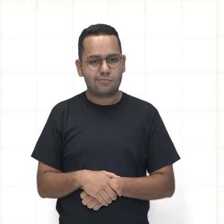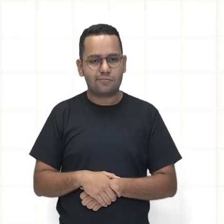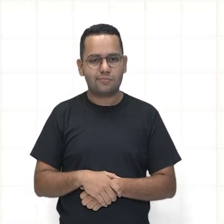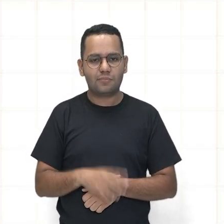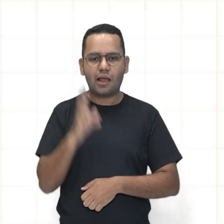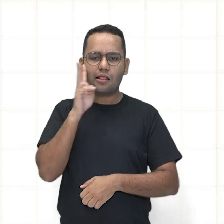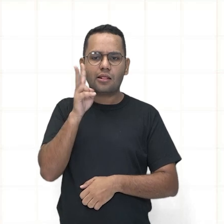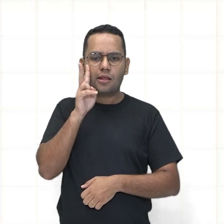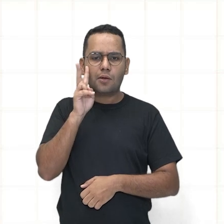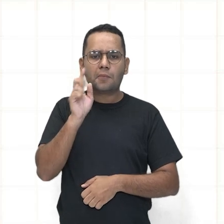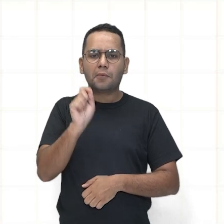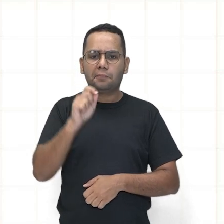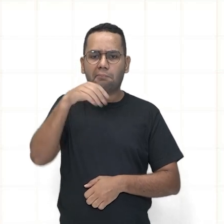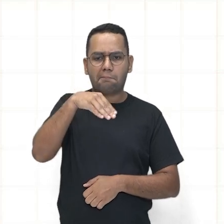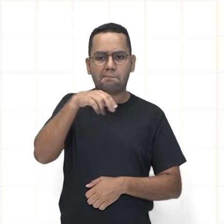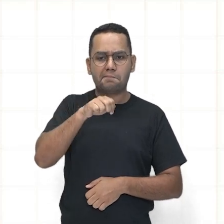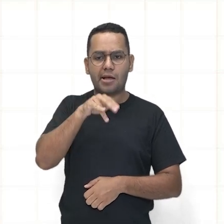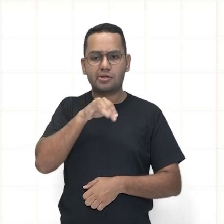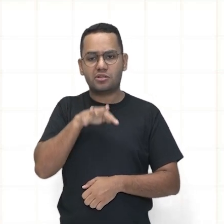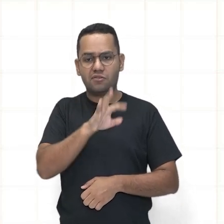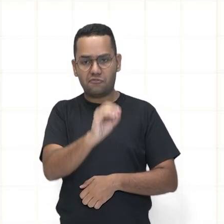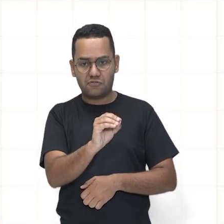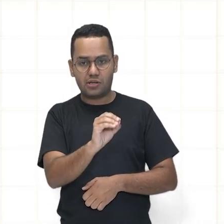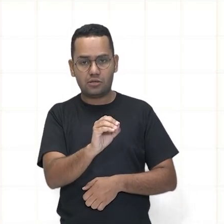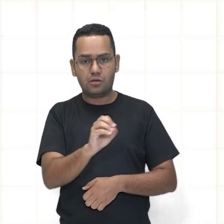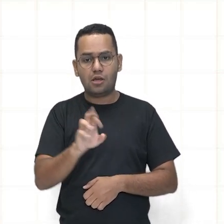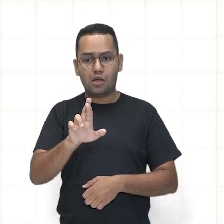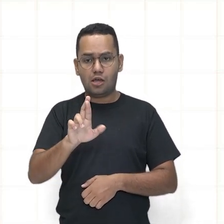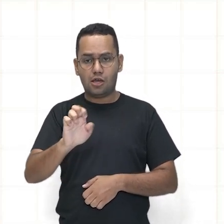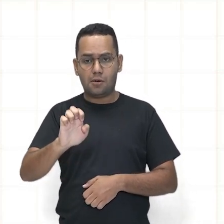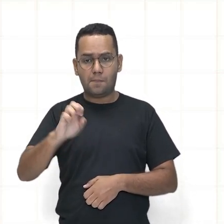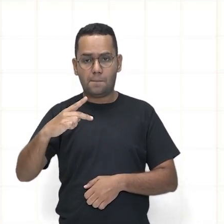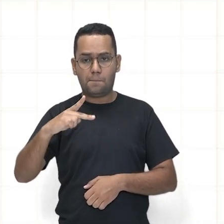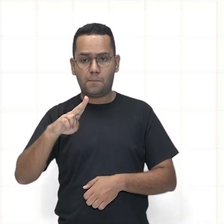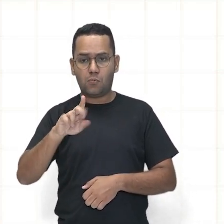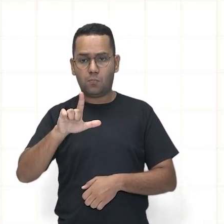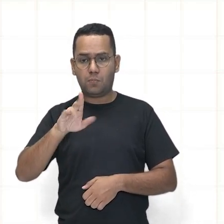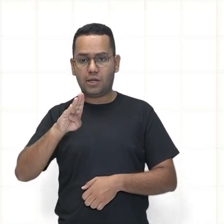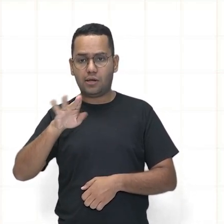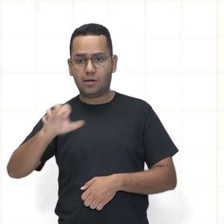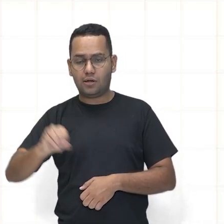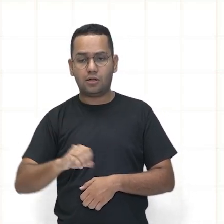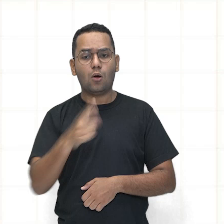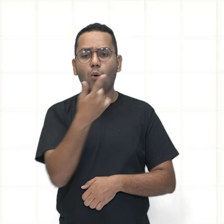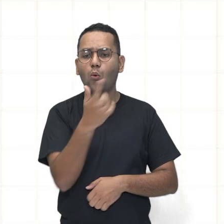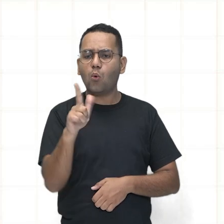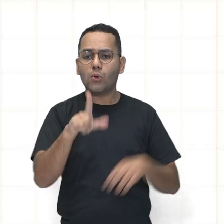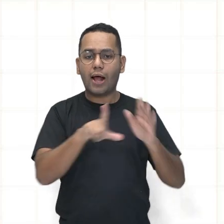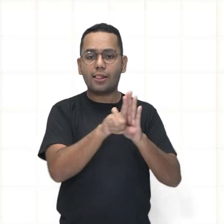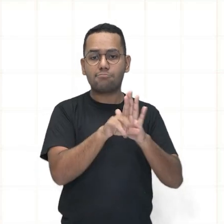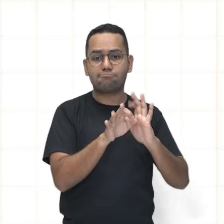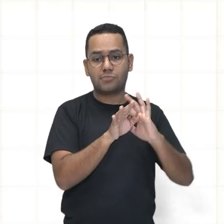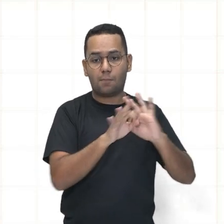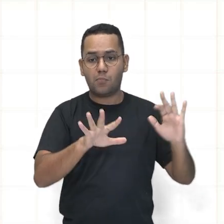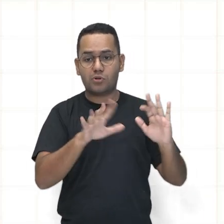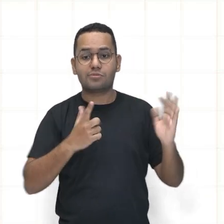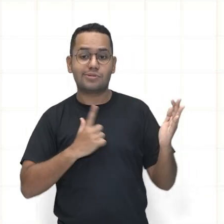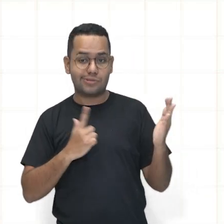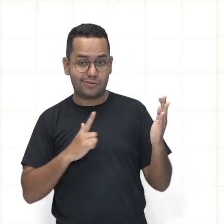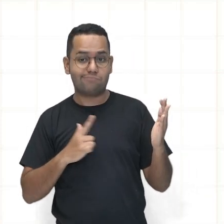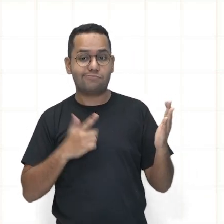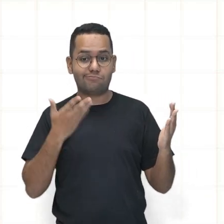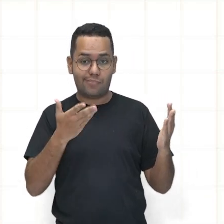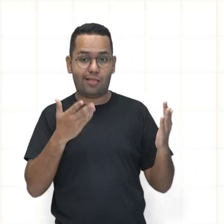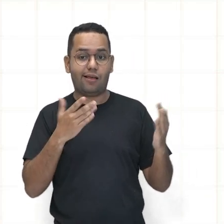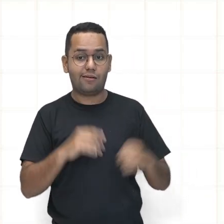manifesto republicano, em questão também as leis abolicionistas que vão estar inseridas dentro desse período, né, um